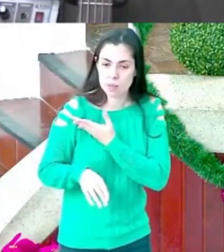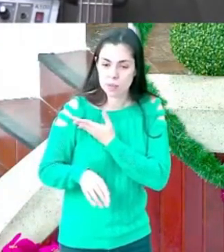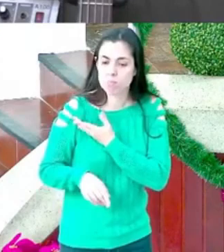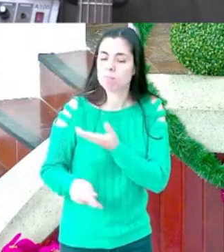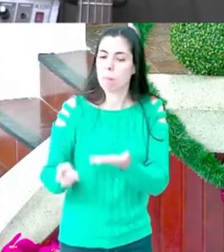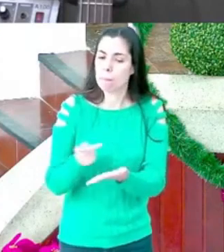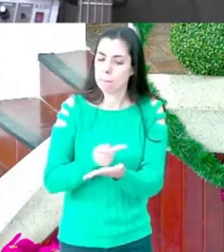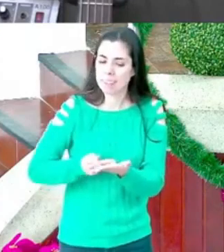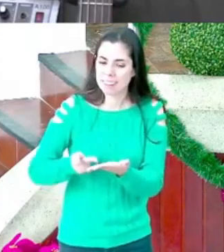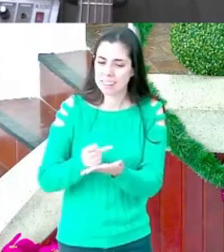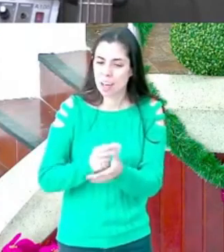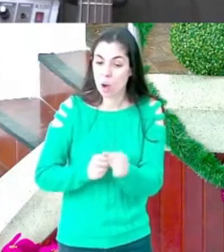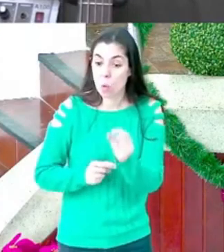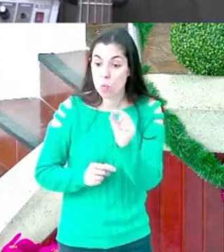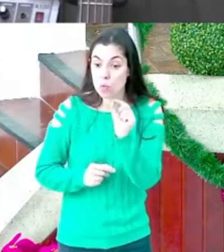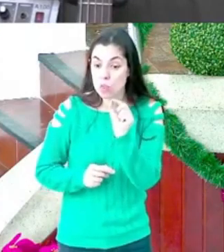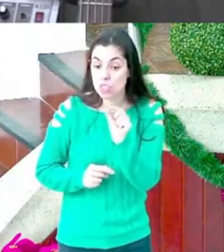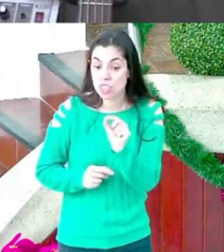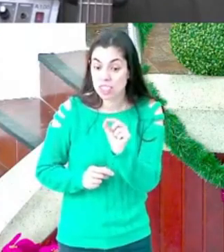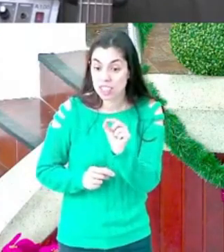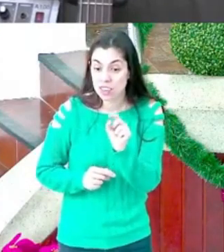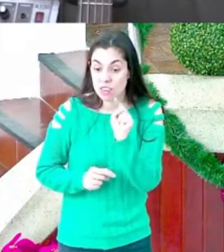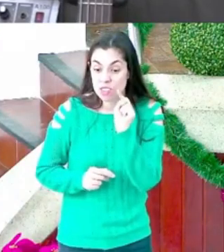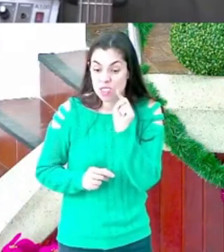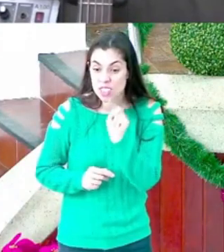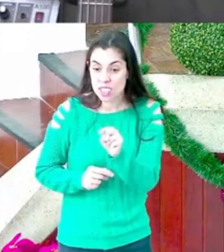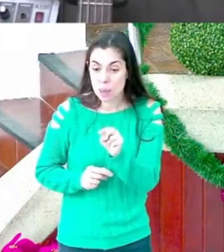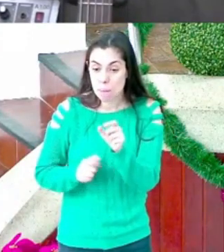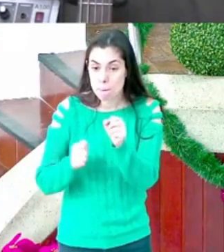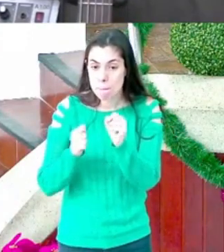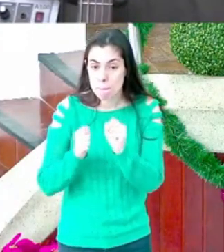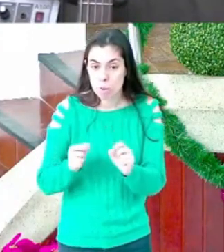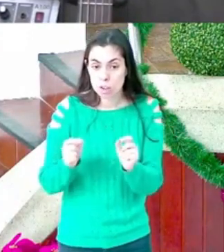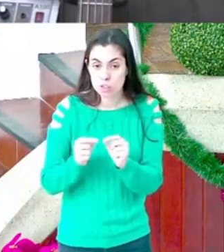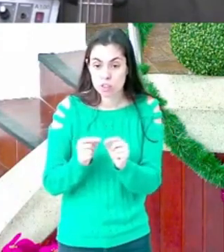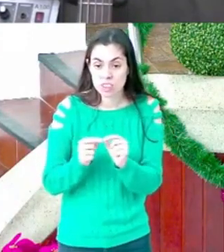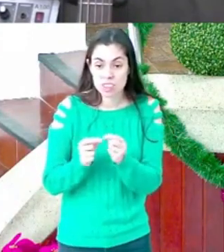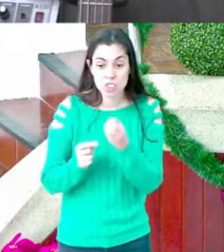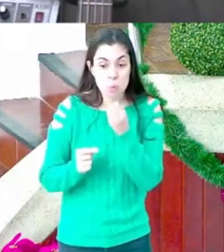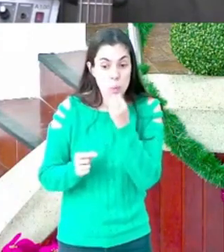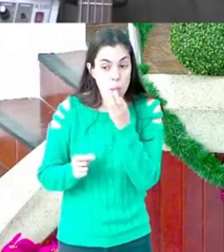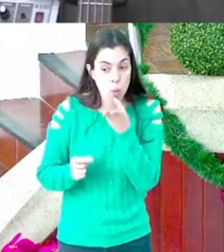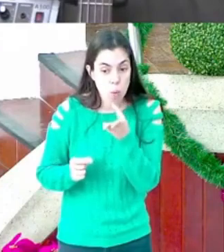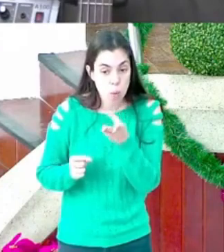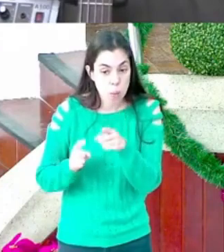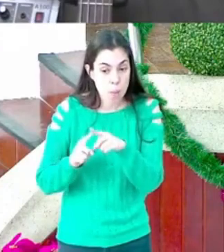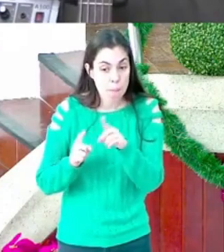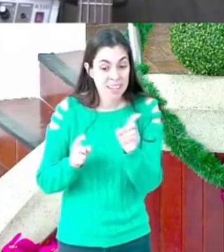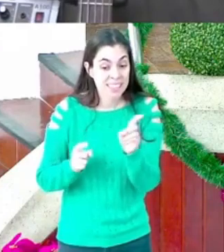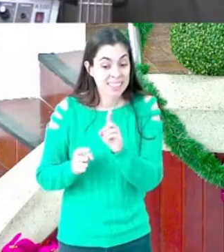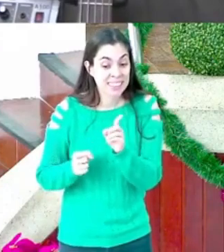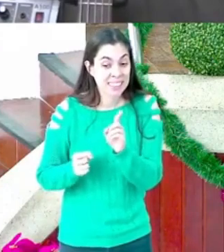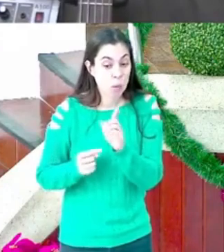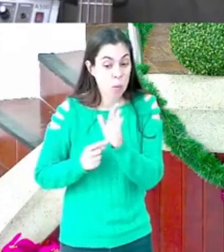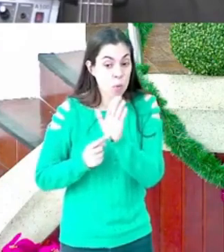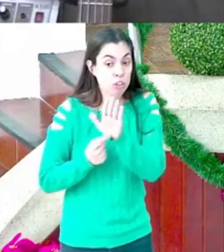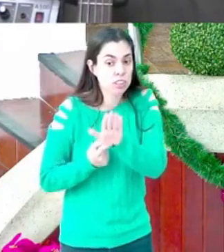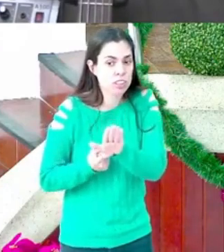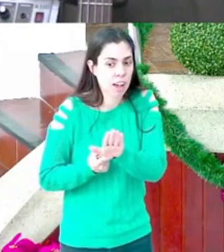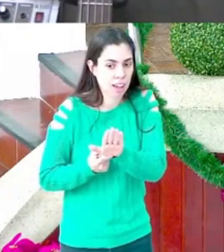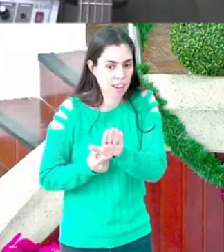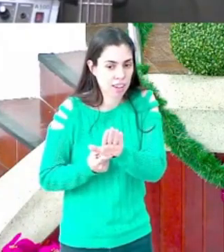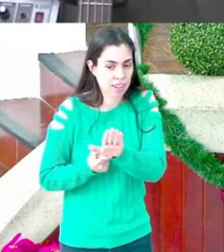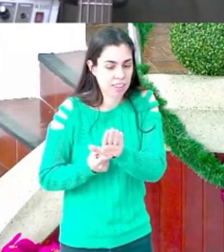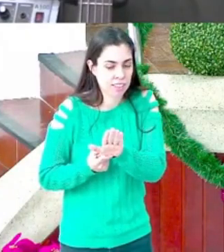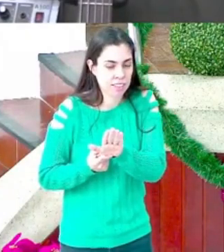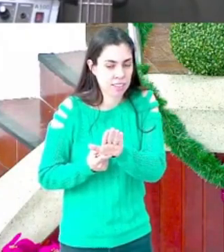em secreto, e eles não descubram que foi você que fez. Então cria aí um